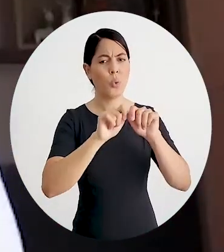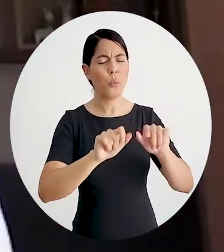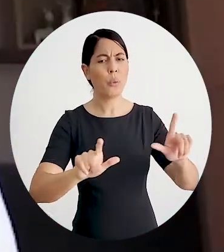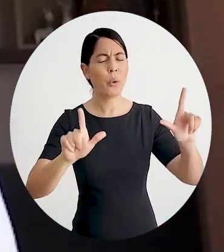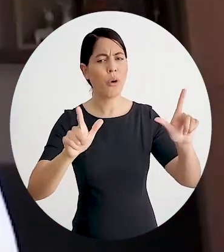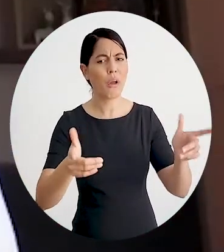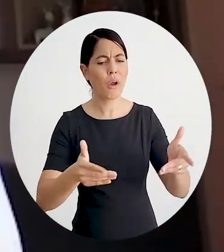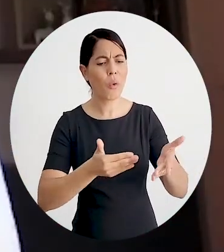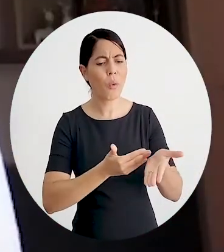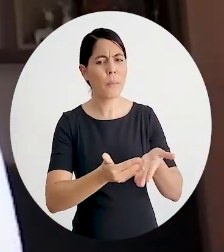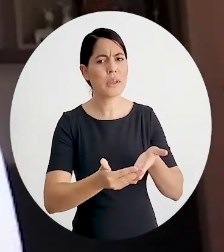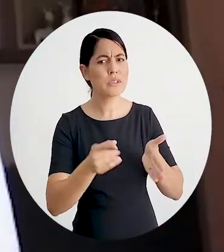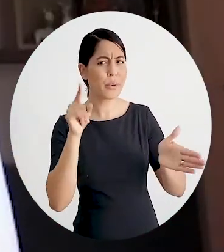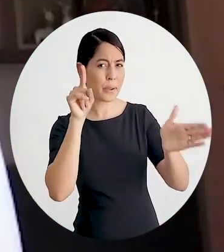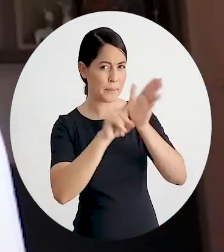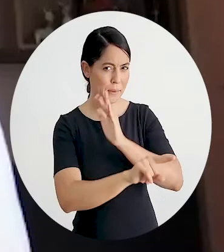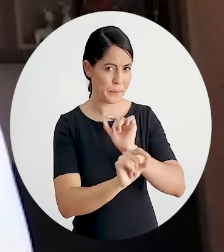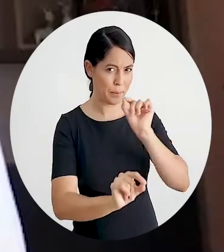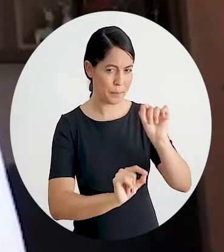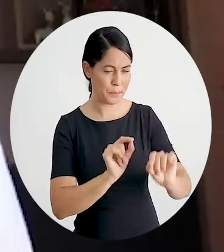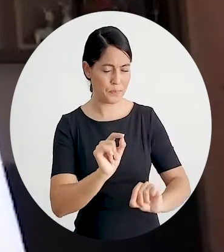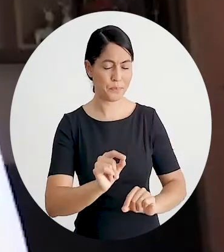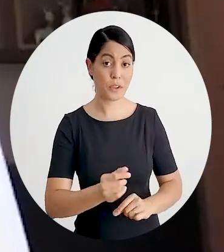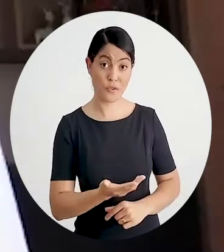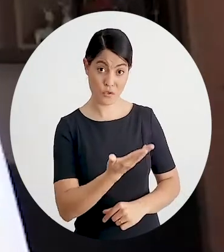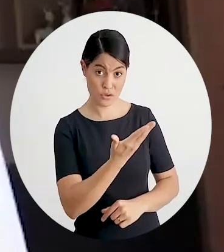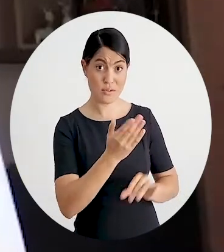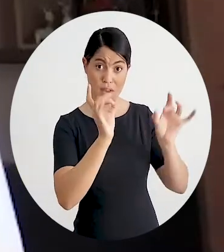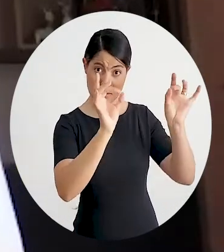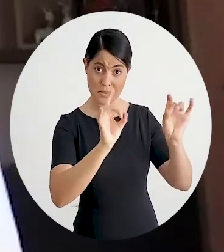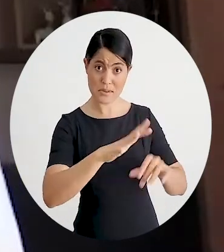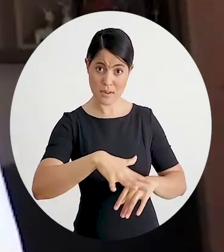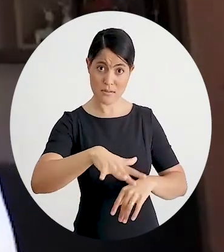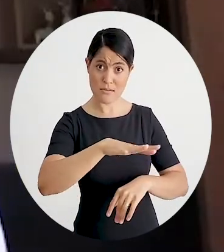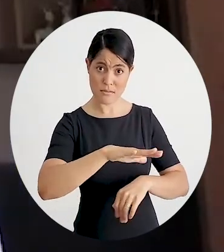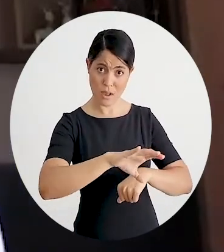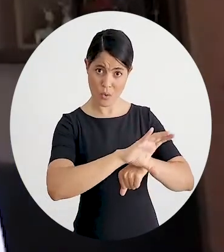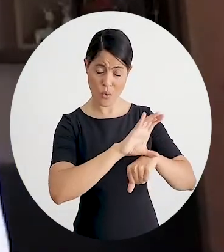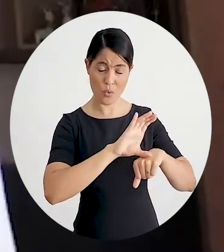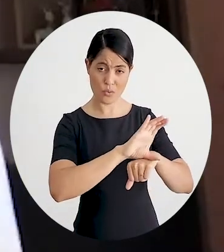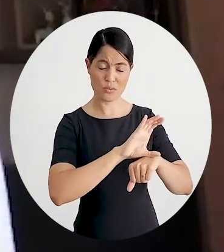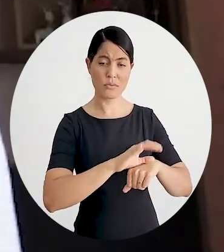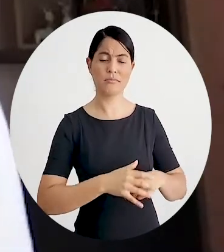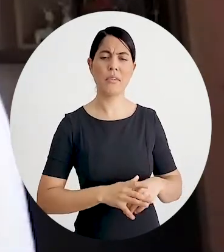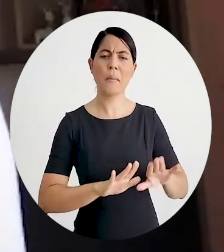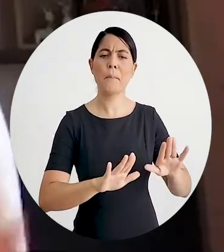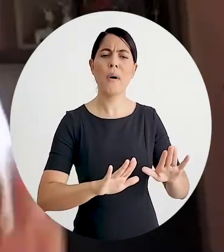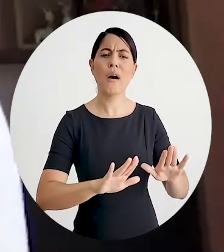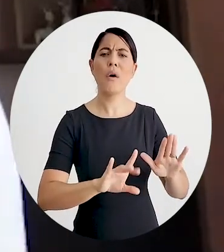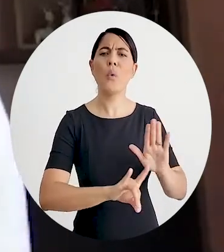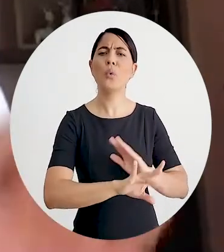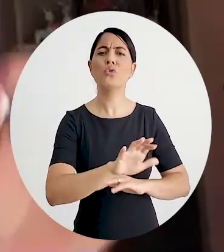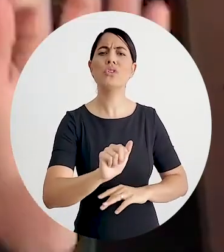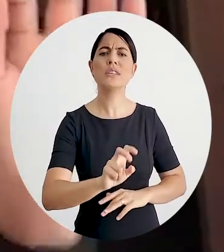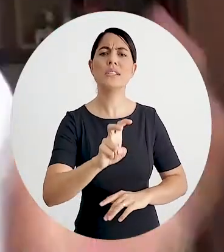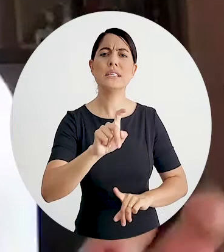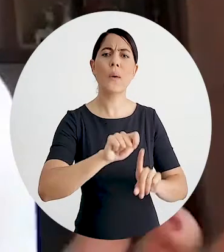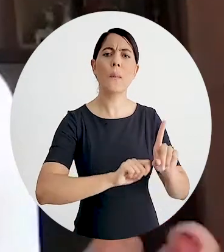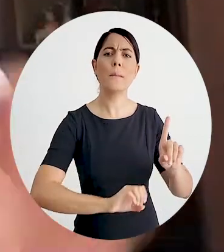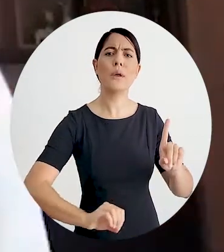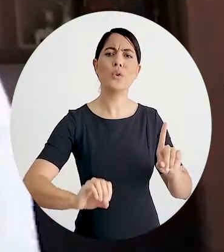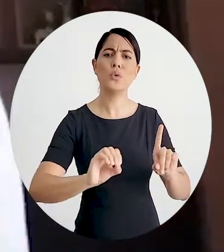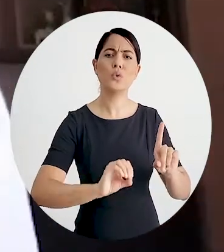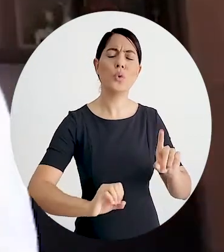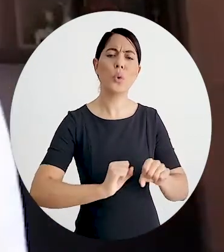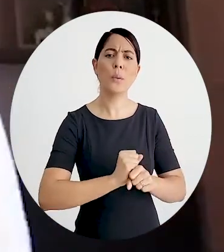te perguntando, hoje, para o senhor como especialista em direito constitucional, o que significa a data